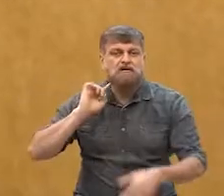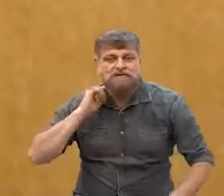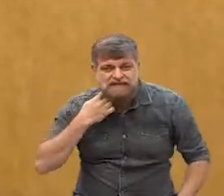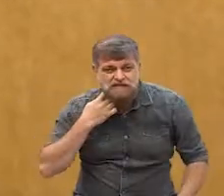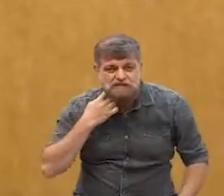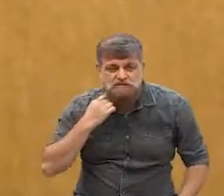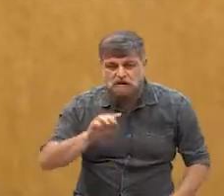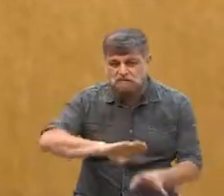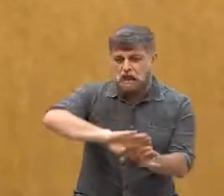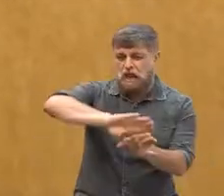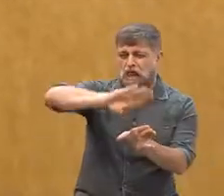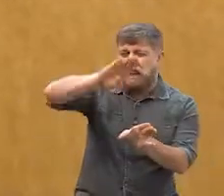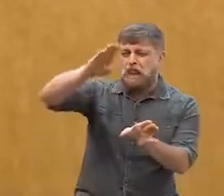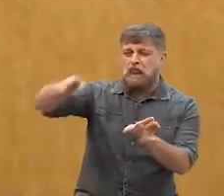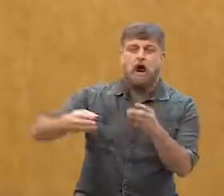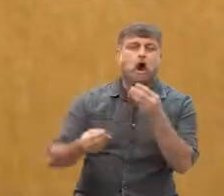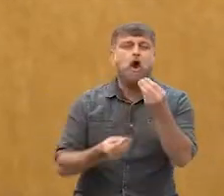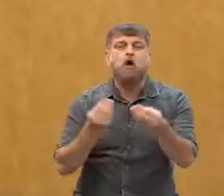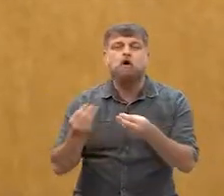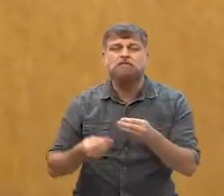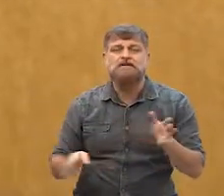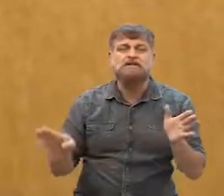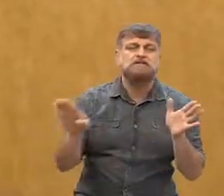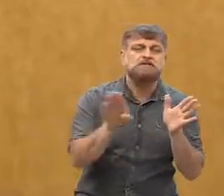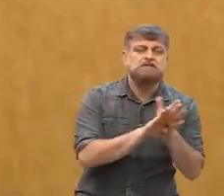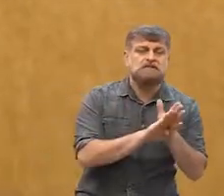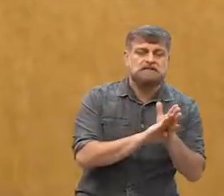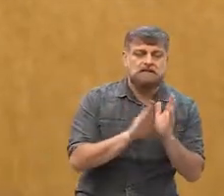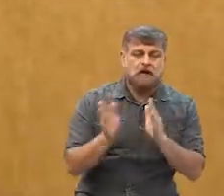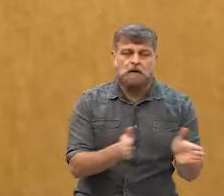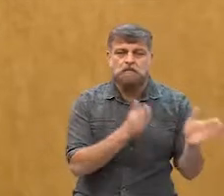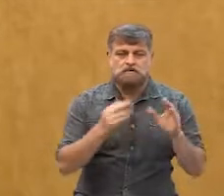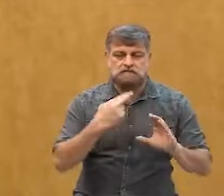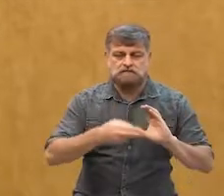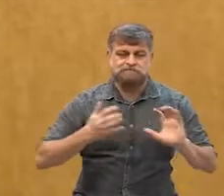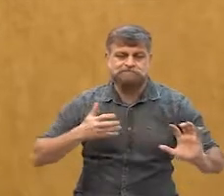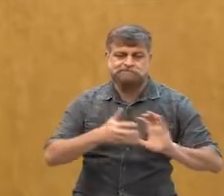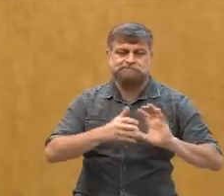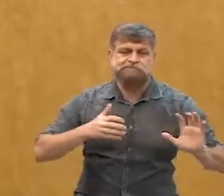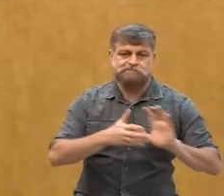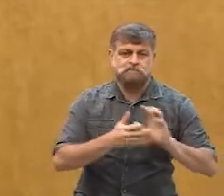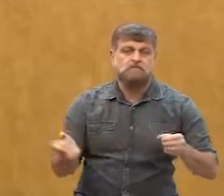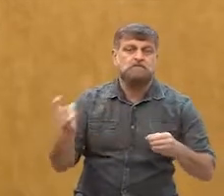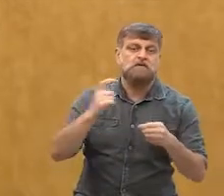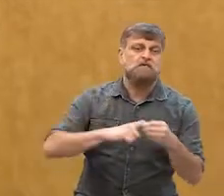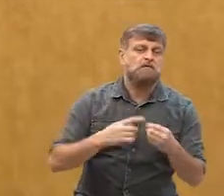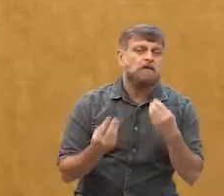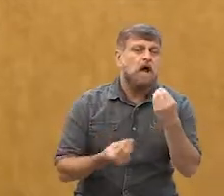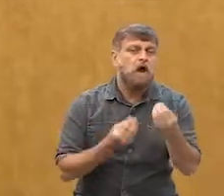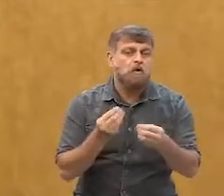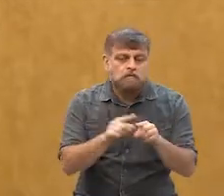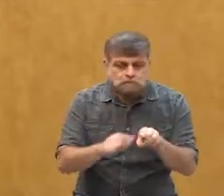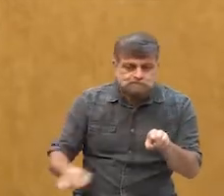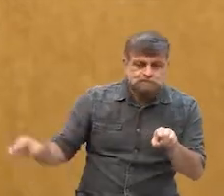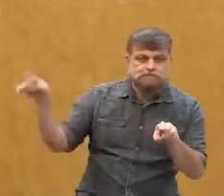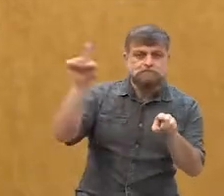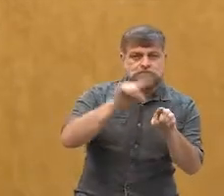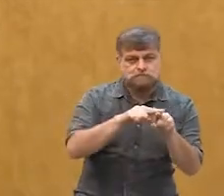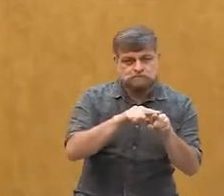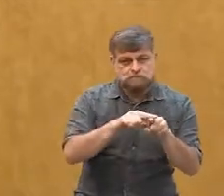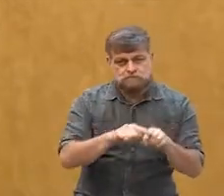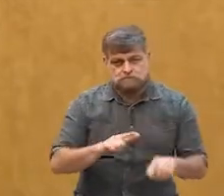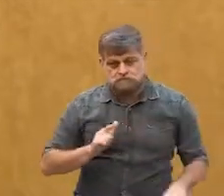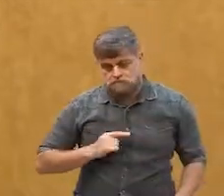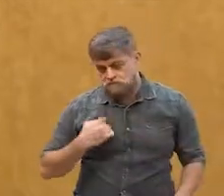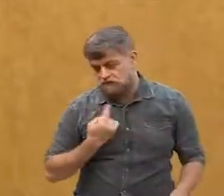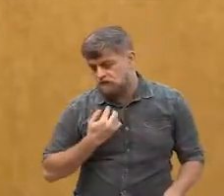para o lixão, como é que ela vai chegar num processo de reciclagem? Como é que ela vai voltar para a cadeia? Então, não